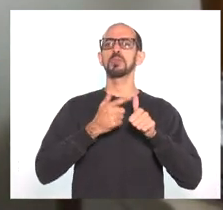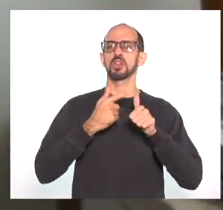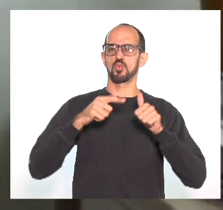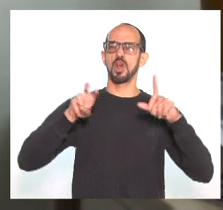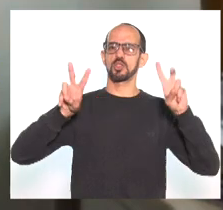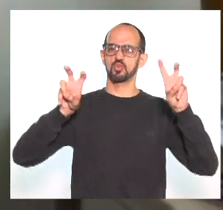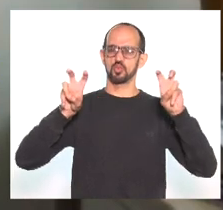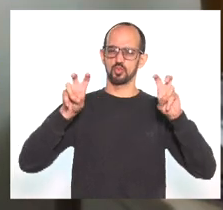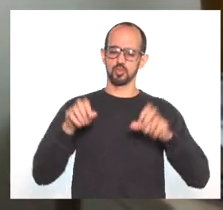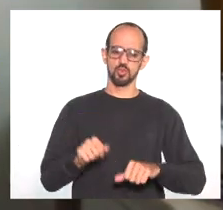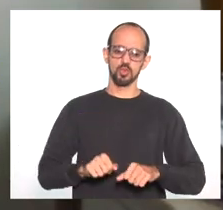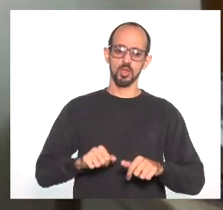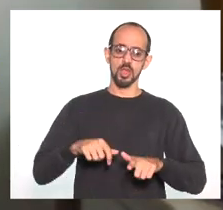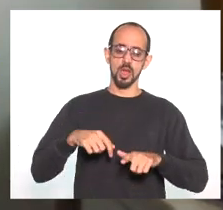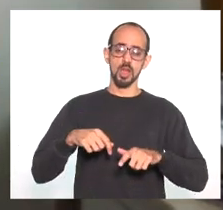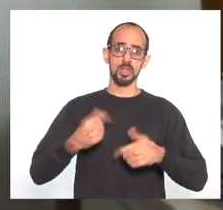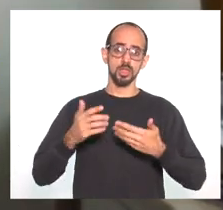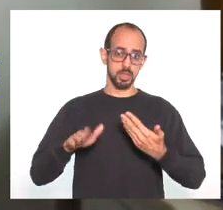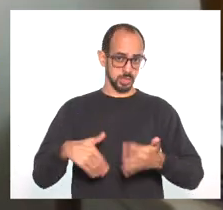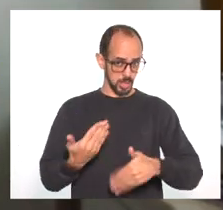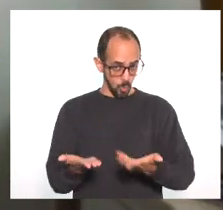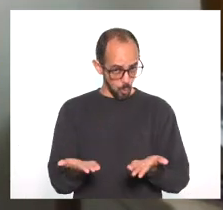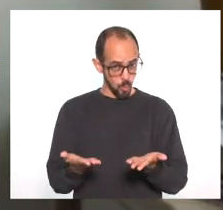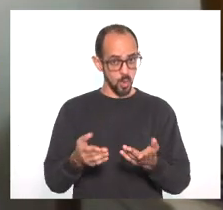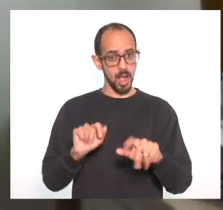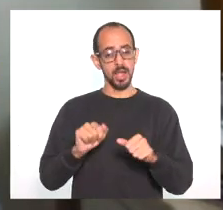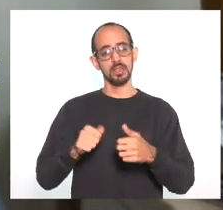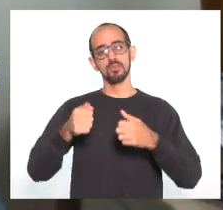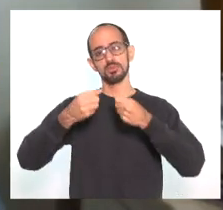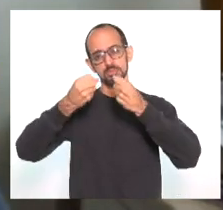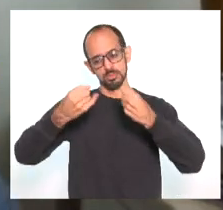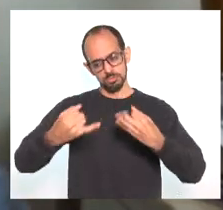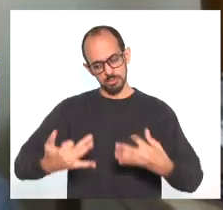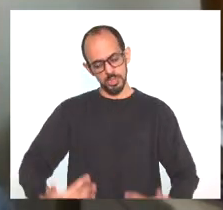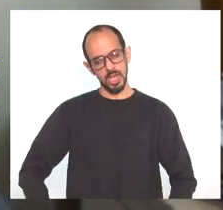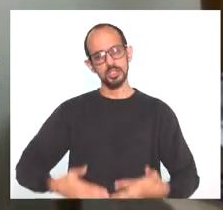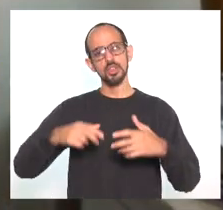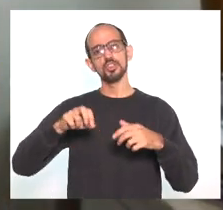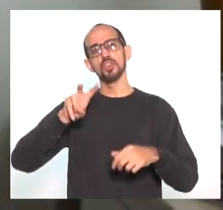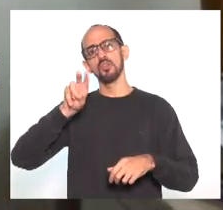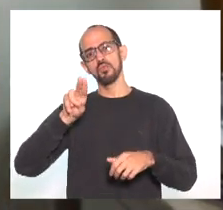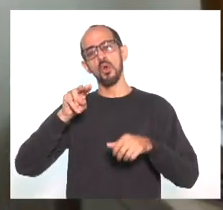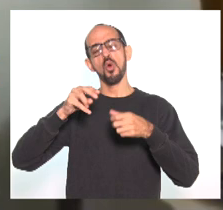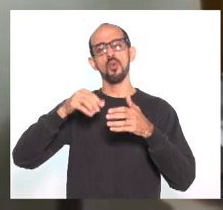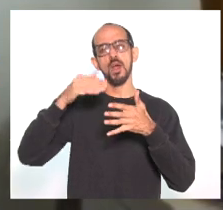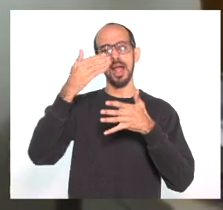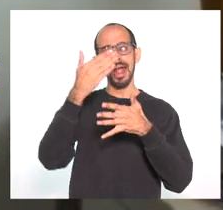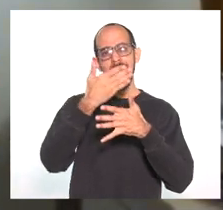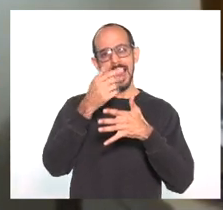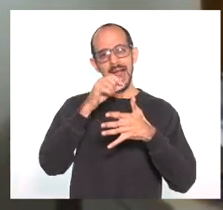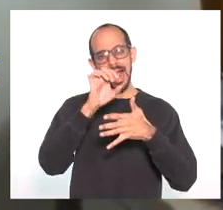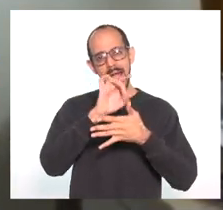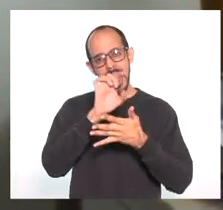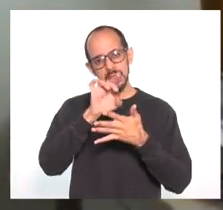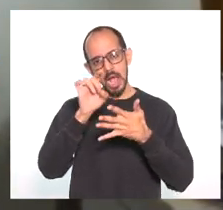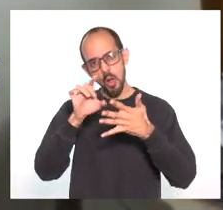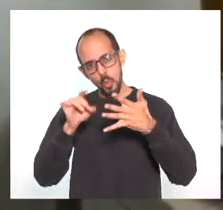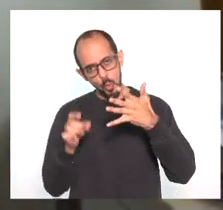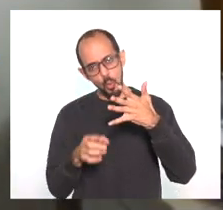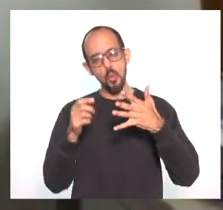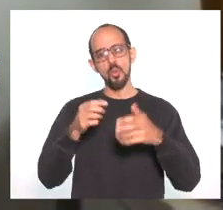Nas preliminares, eu vou por parte, porque facilita caso cada um queira